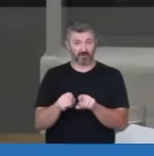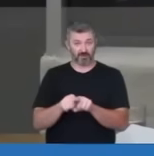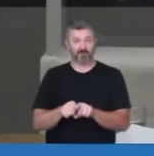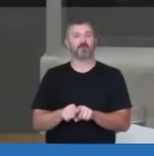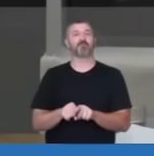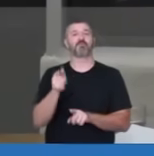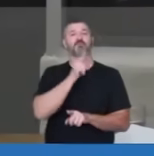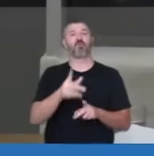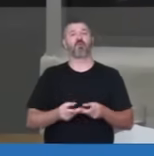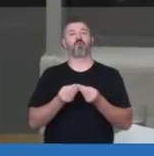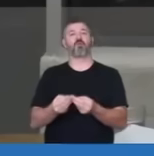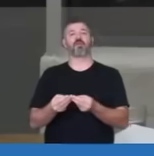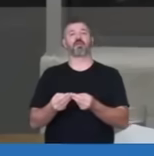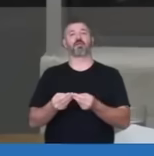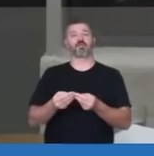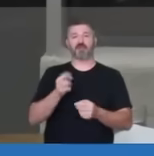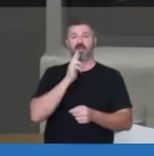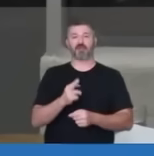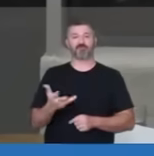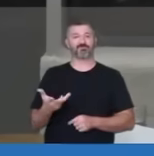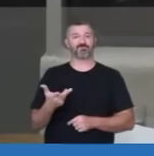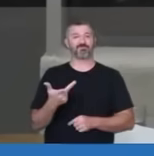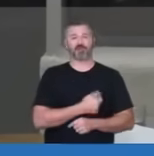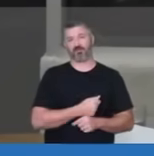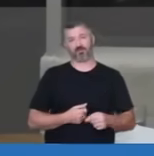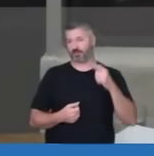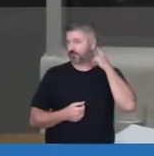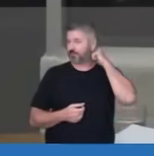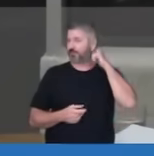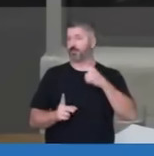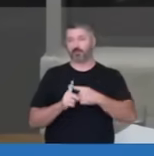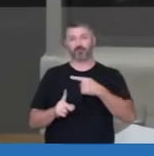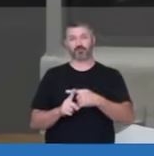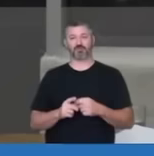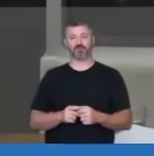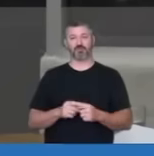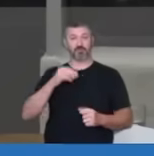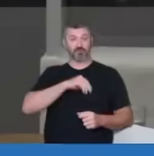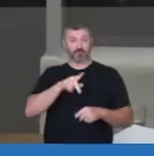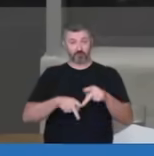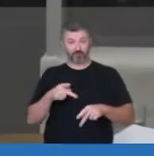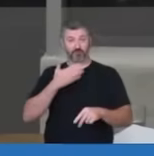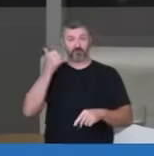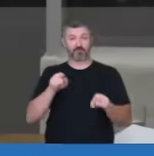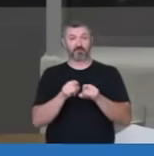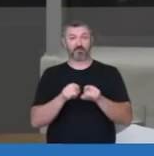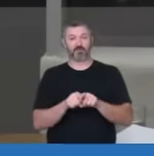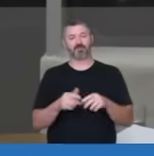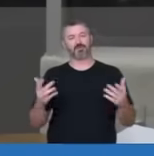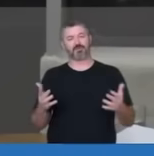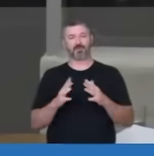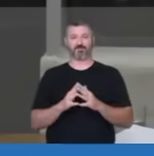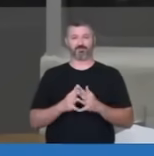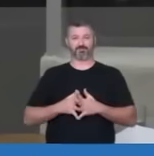está proporcionando esses resultados extremamente positivos com o aumento da renda do trabalhador brasileiro. Então, o